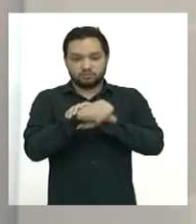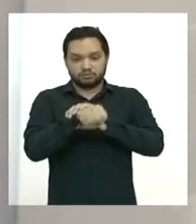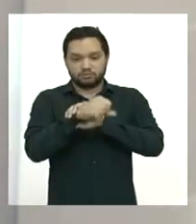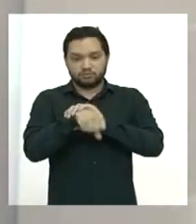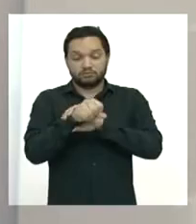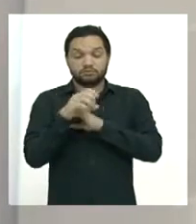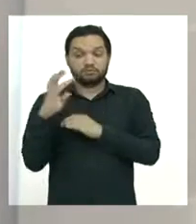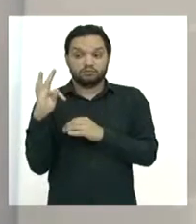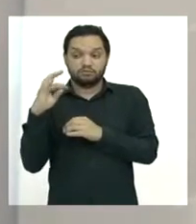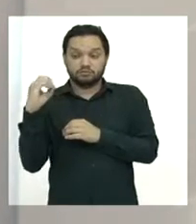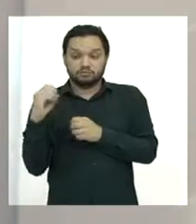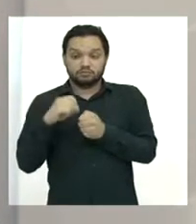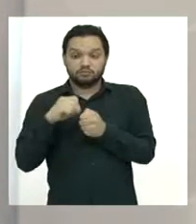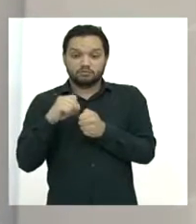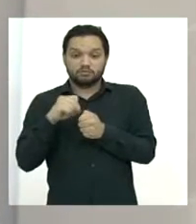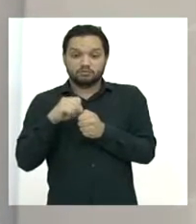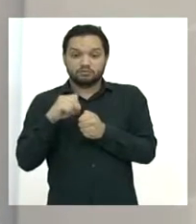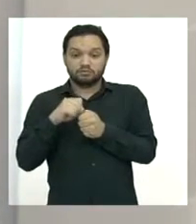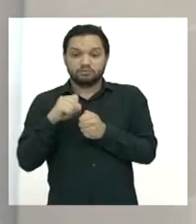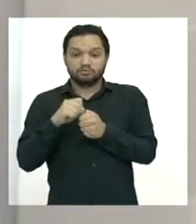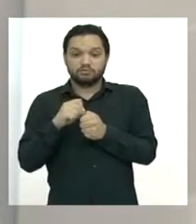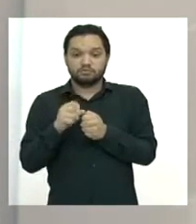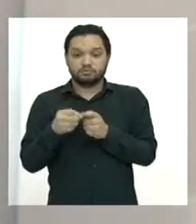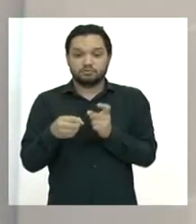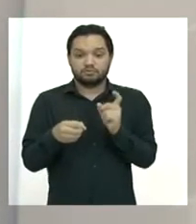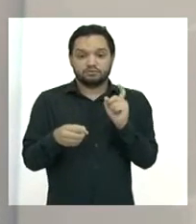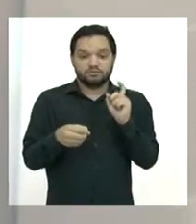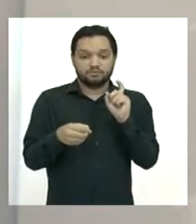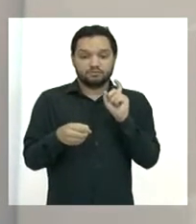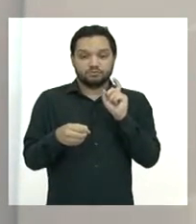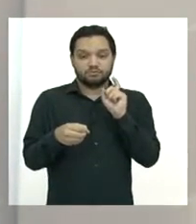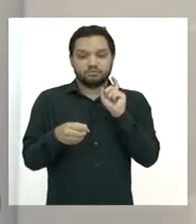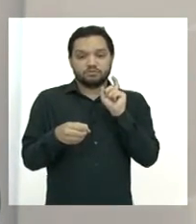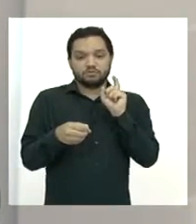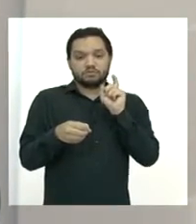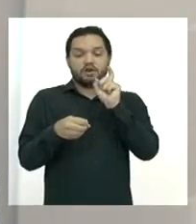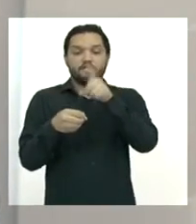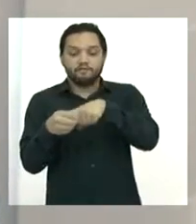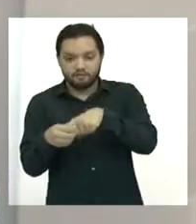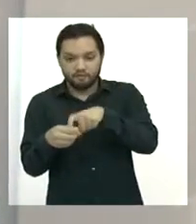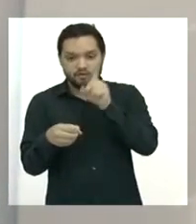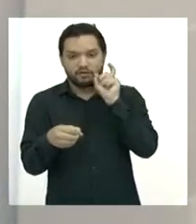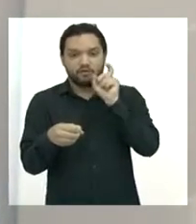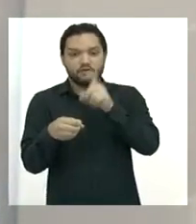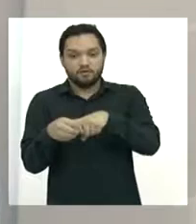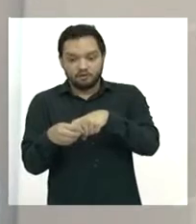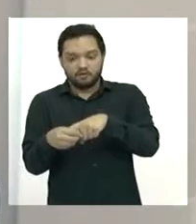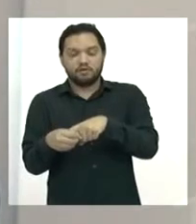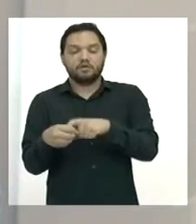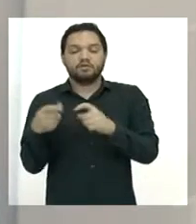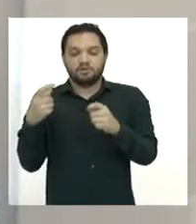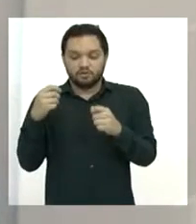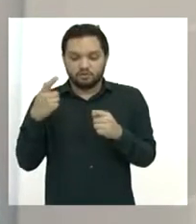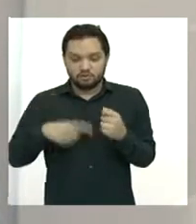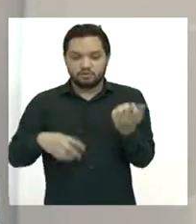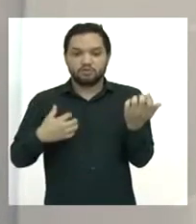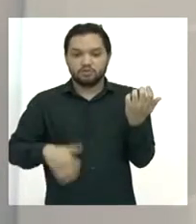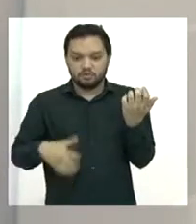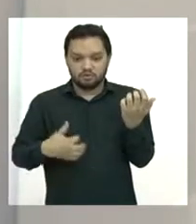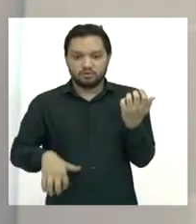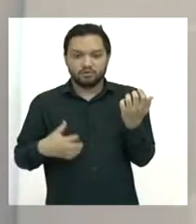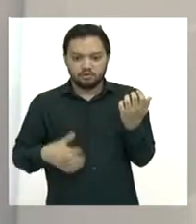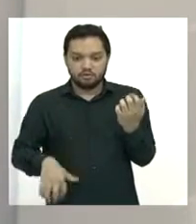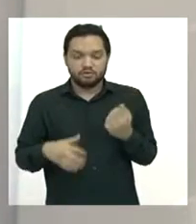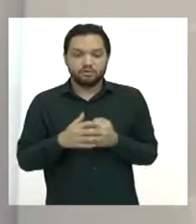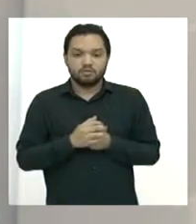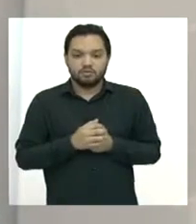a terapia ocupacional lhe devolve para a ocupação. Para você voltar a tocar o violão com destreza e tudo mais, ela treina